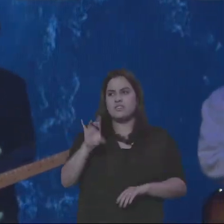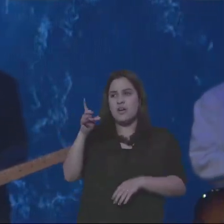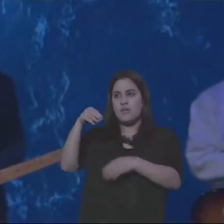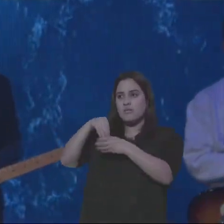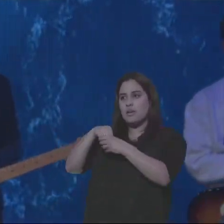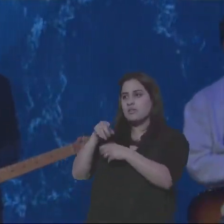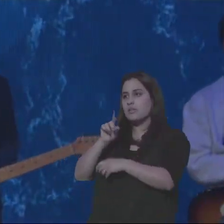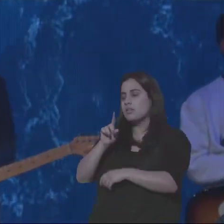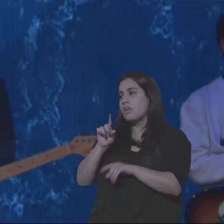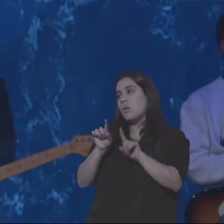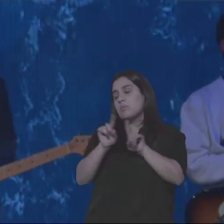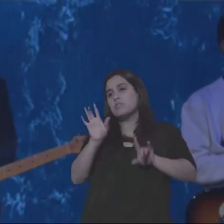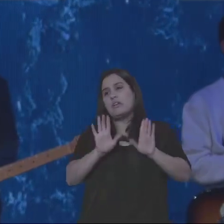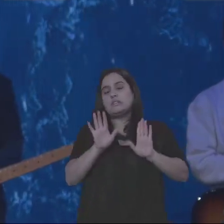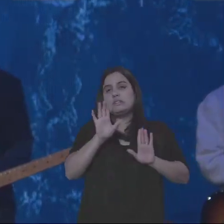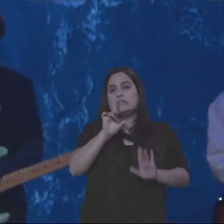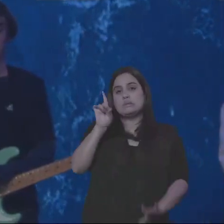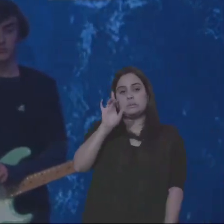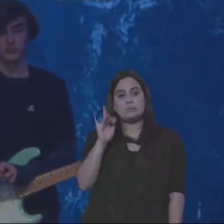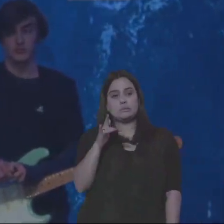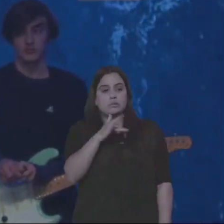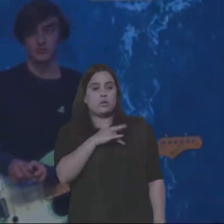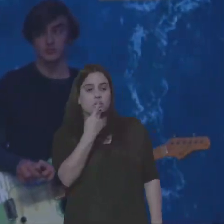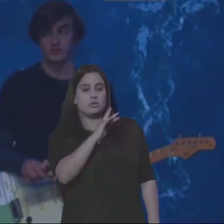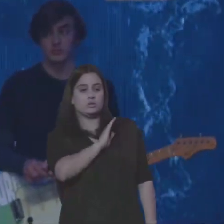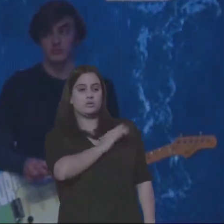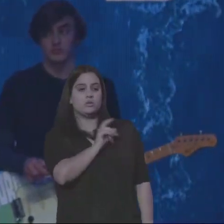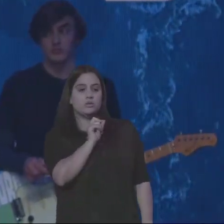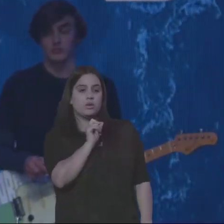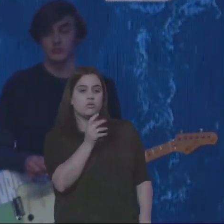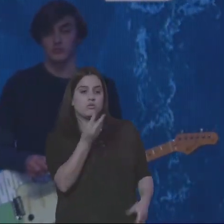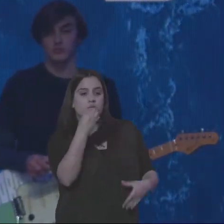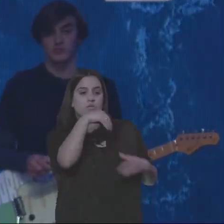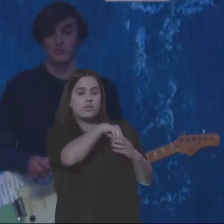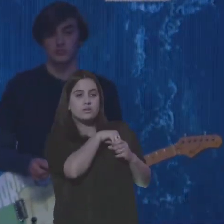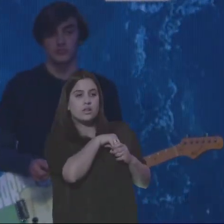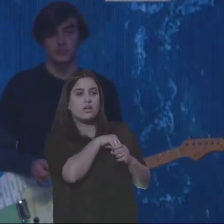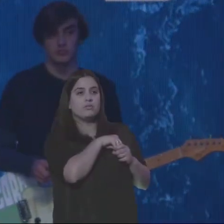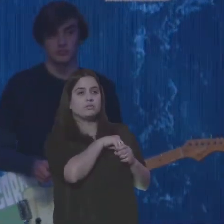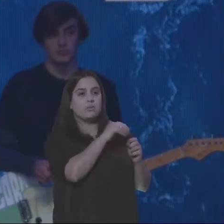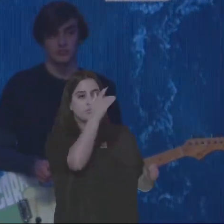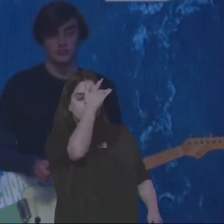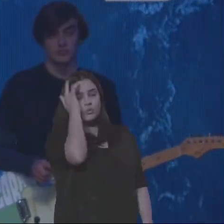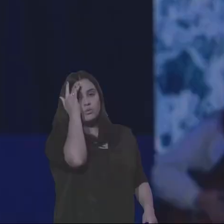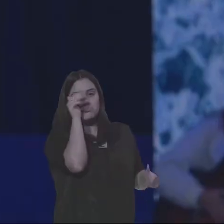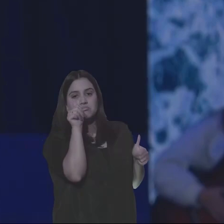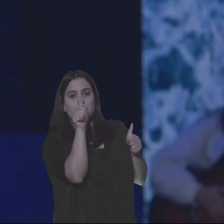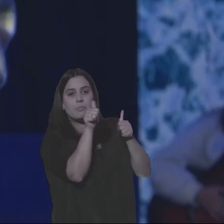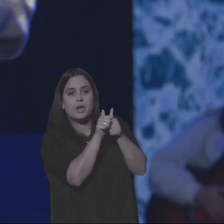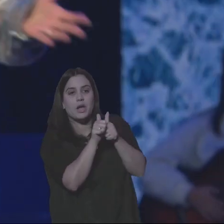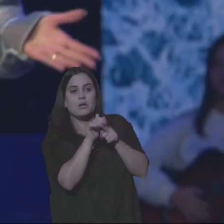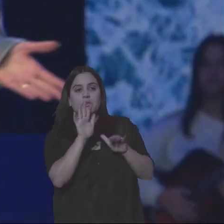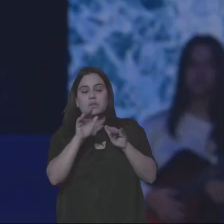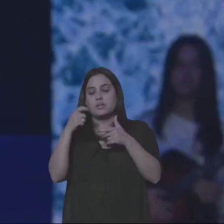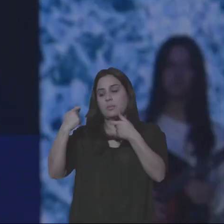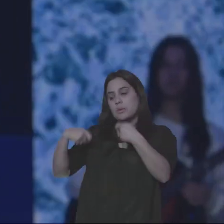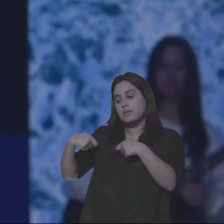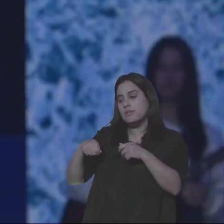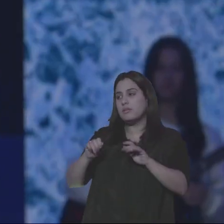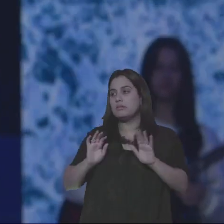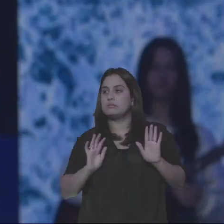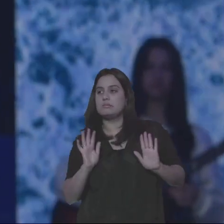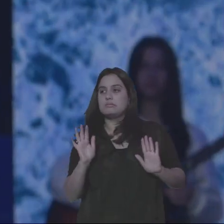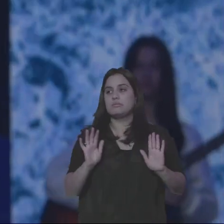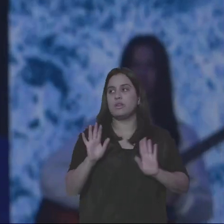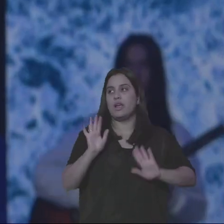de repente Deus vai tocar no seu coração de você ofertar uma quantia para uma pessoa aí que está do seu lado, que está precisando ou não, né?